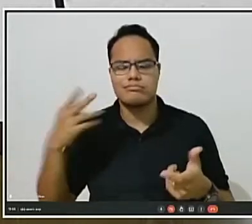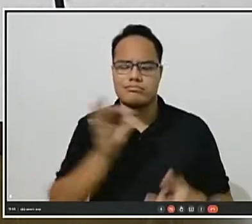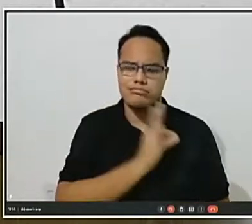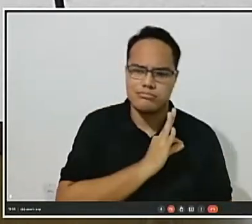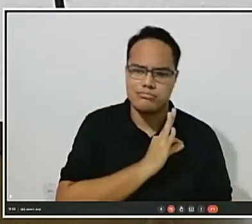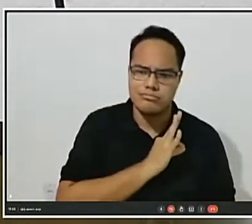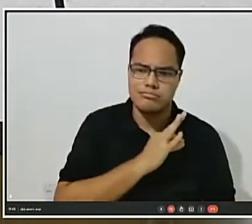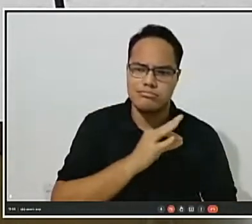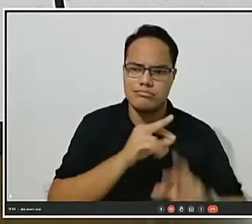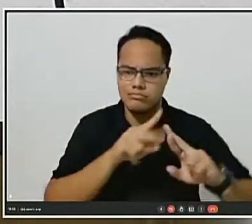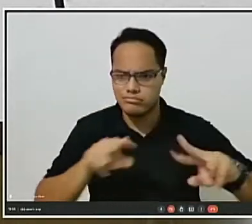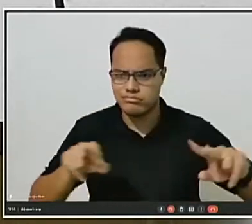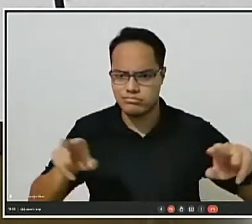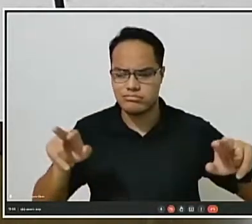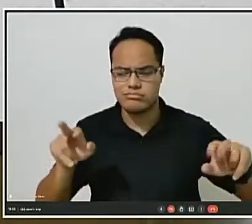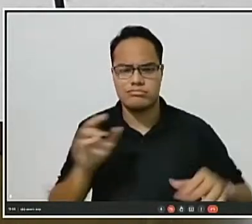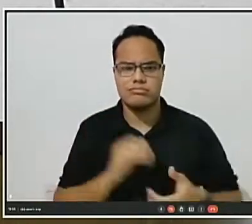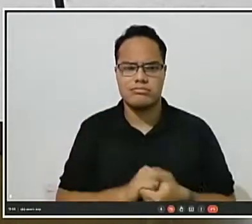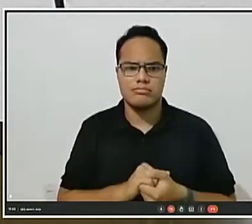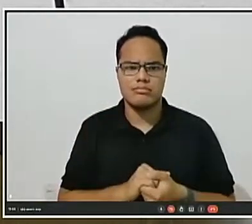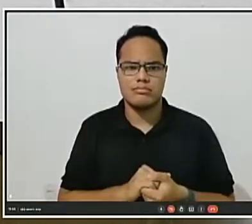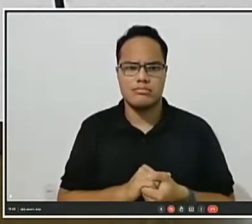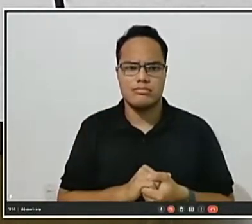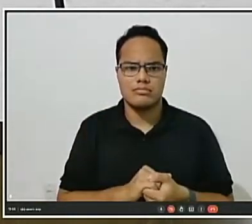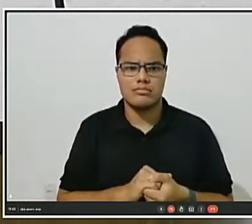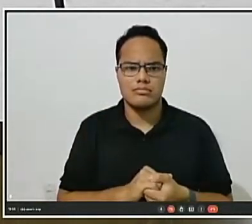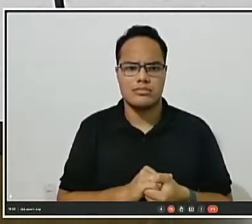nesse momento foram